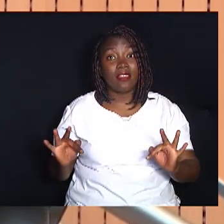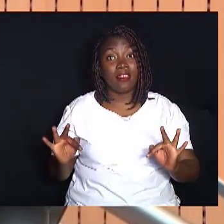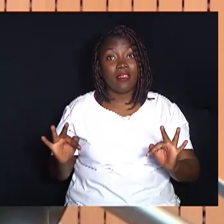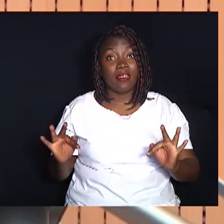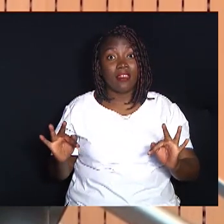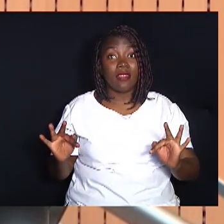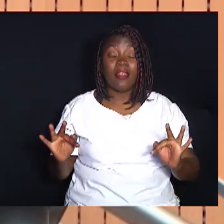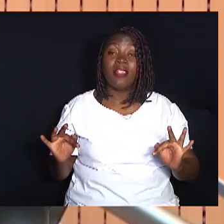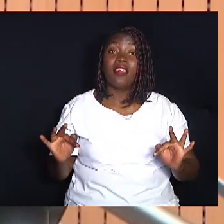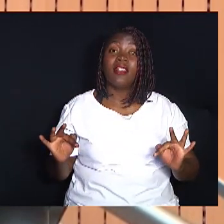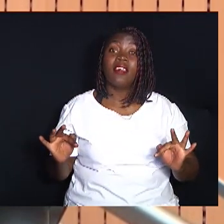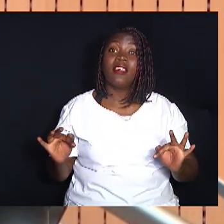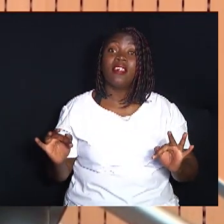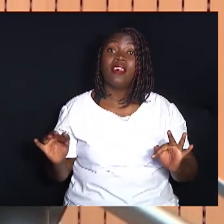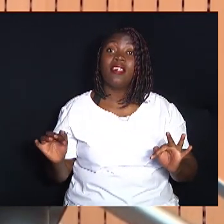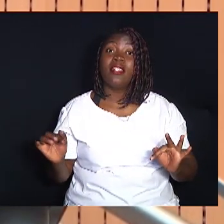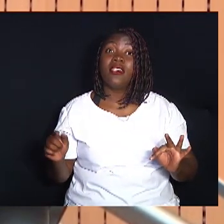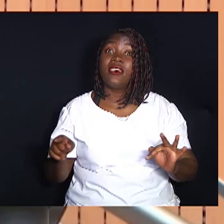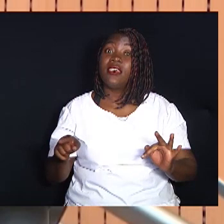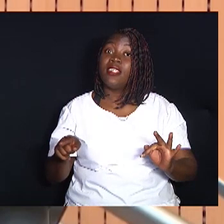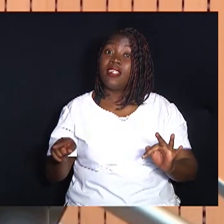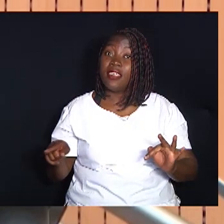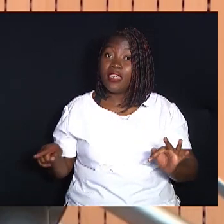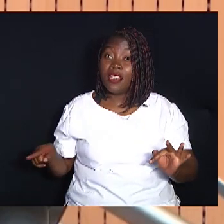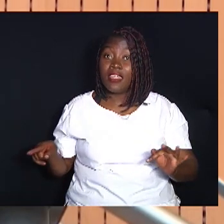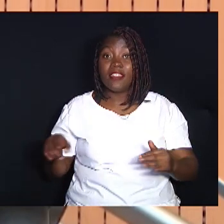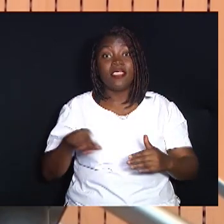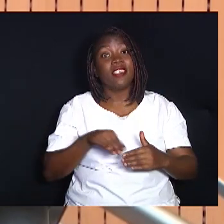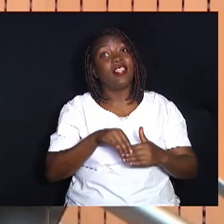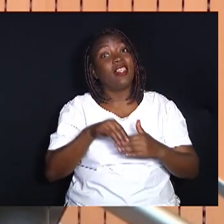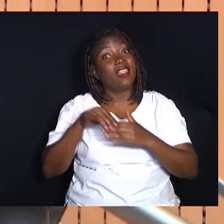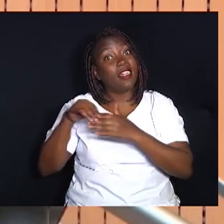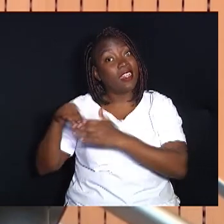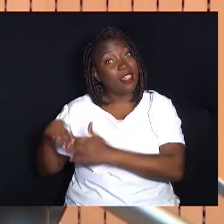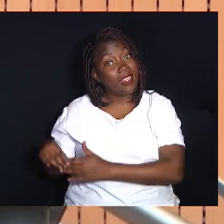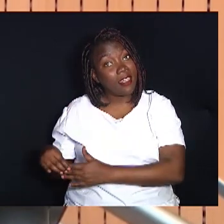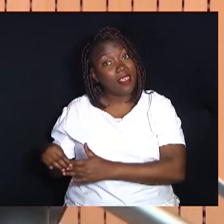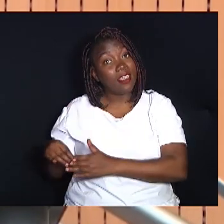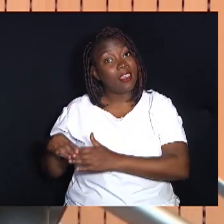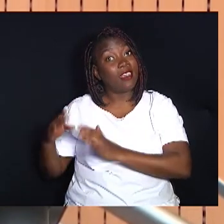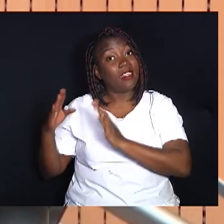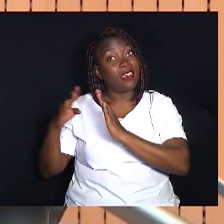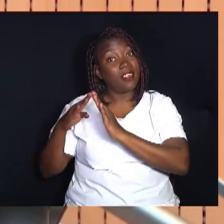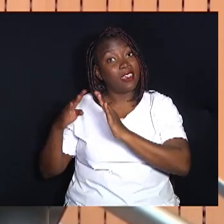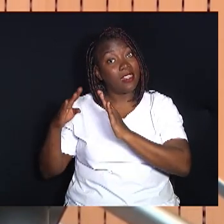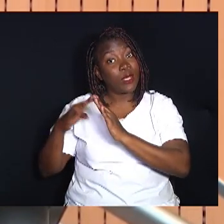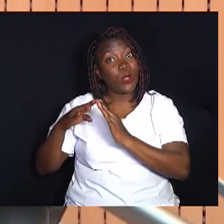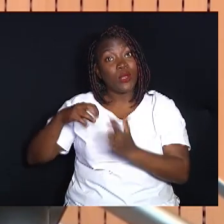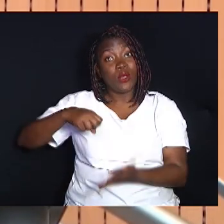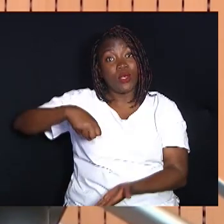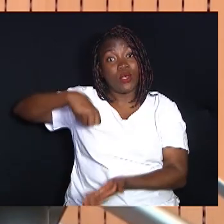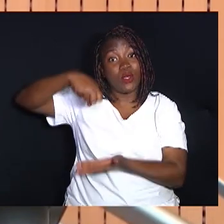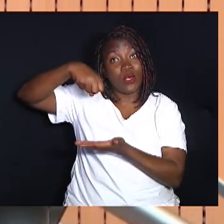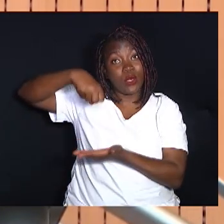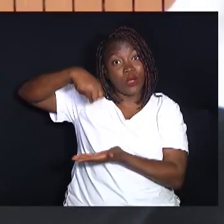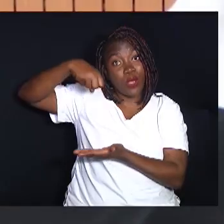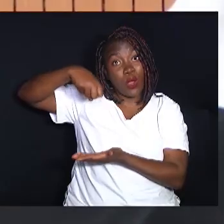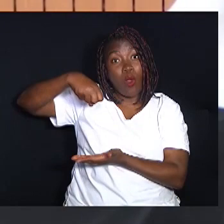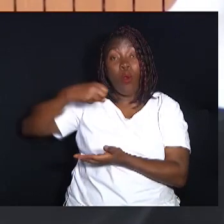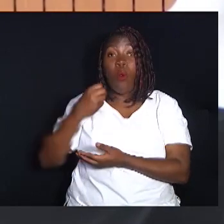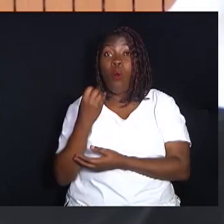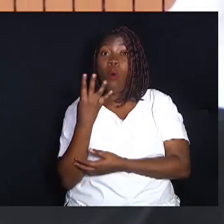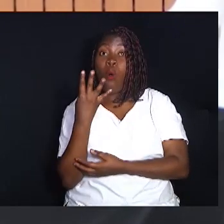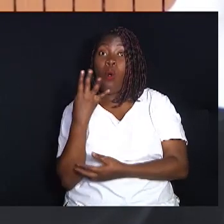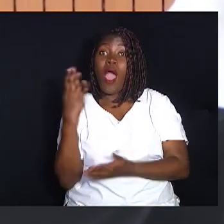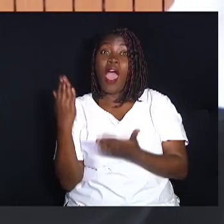eles levam para as suas residências uma sacola com 4 livros.